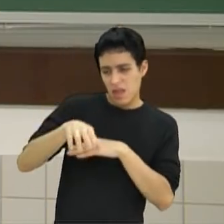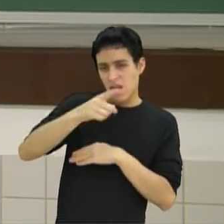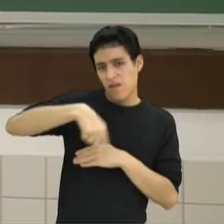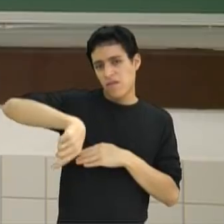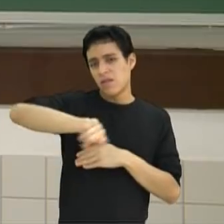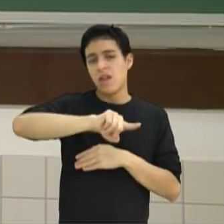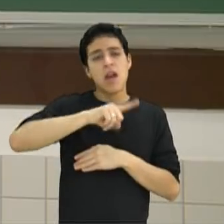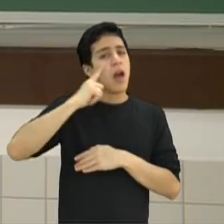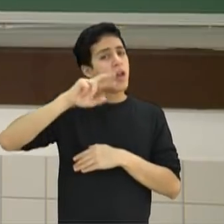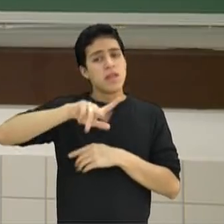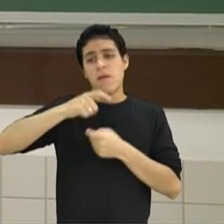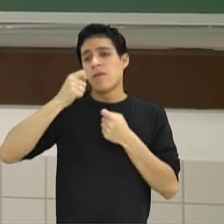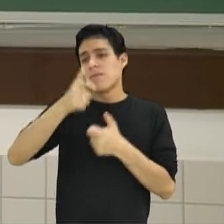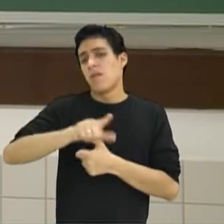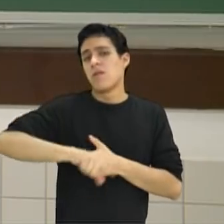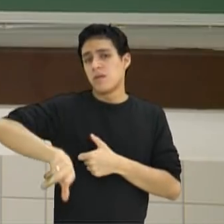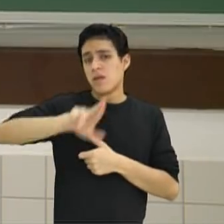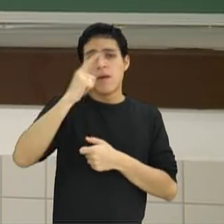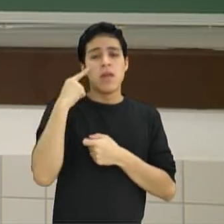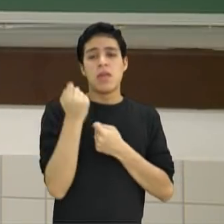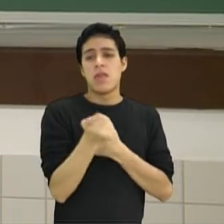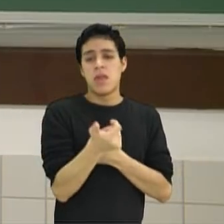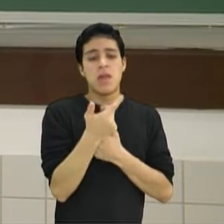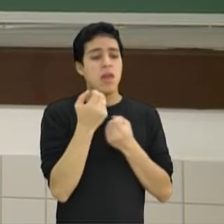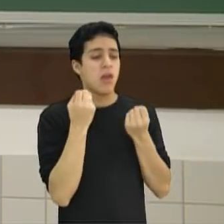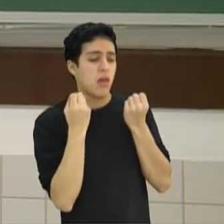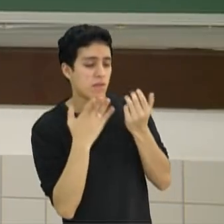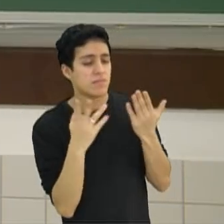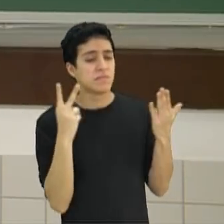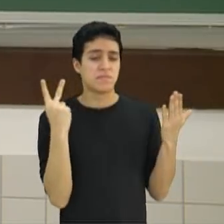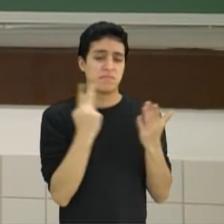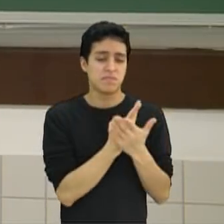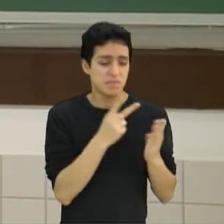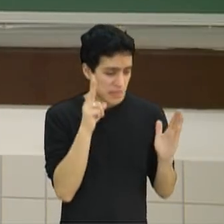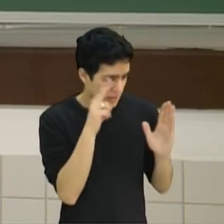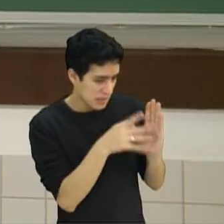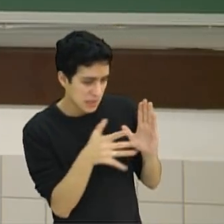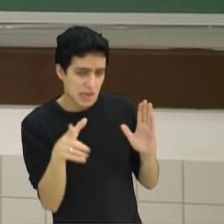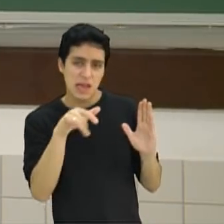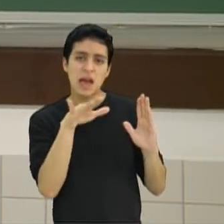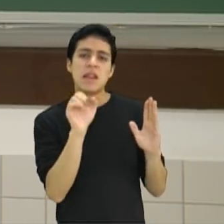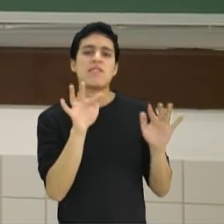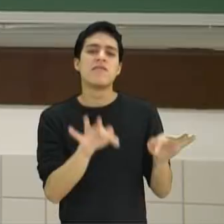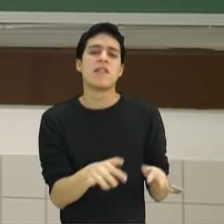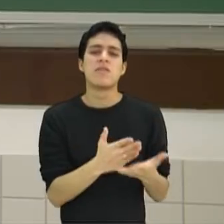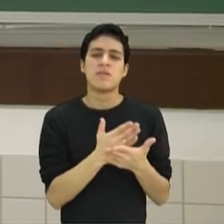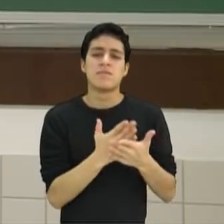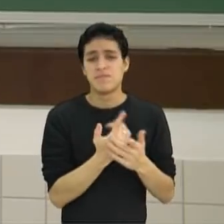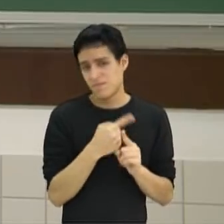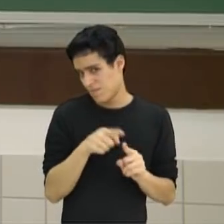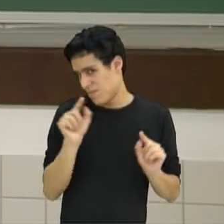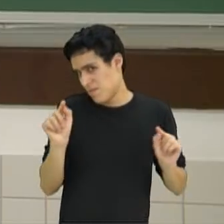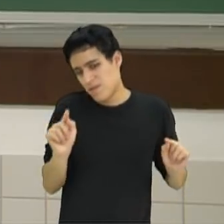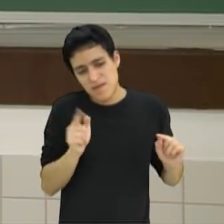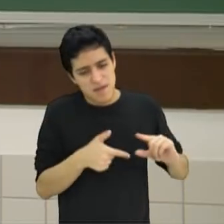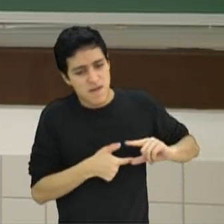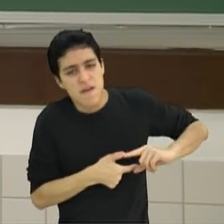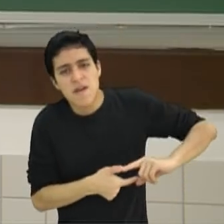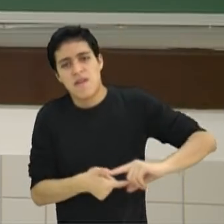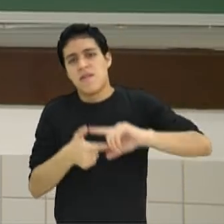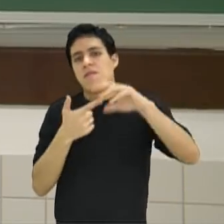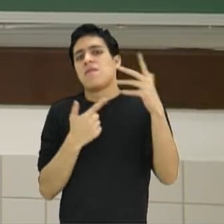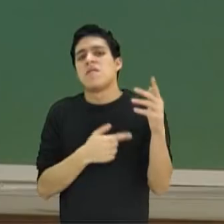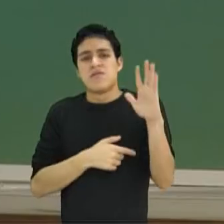não é um spoiler. Por que ela não considera um spoiler contar o que acontece com Alice no final do livro? Porque é um clássico